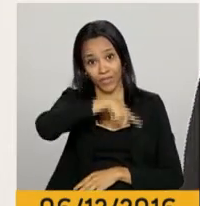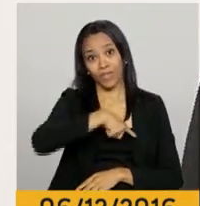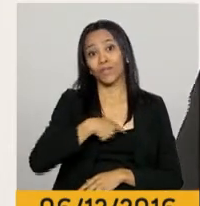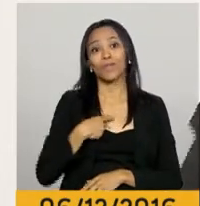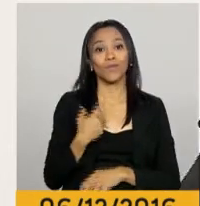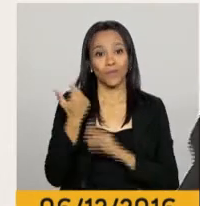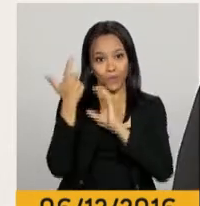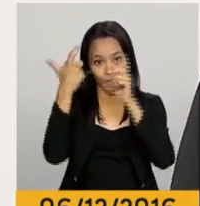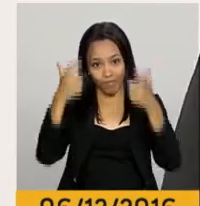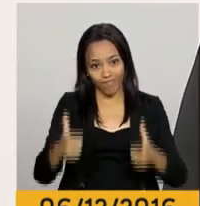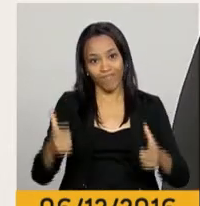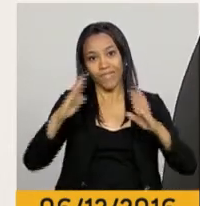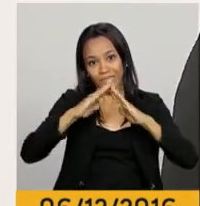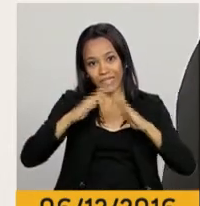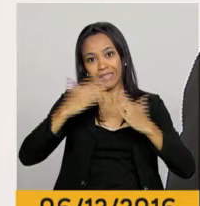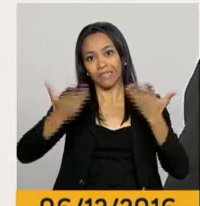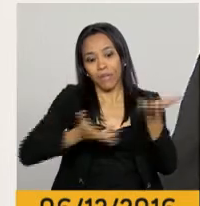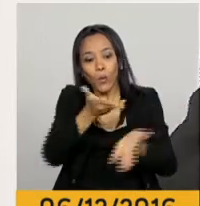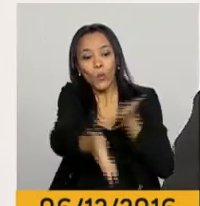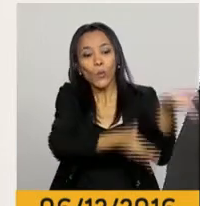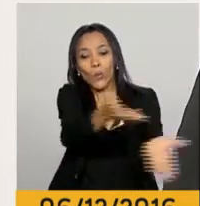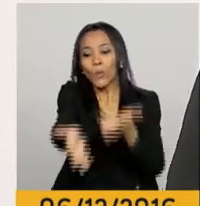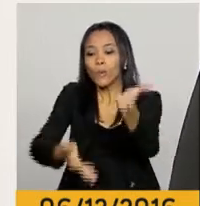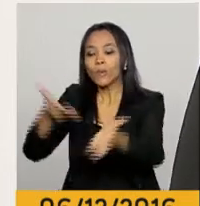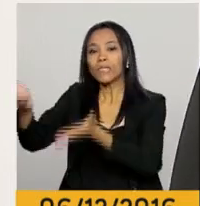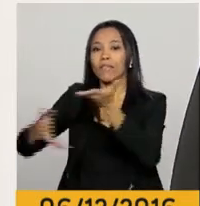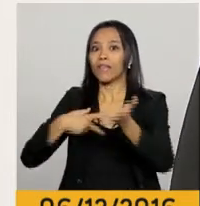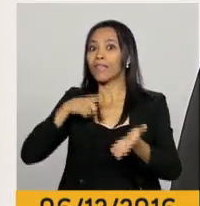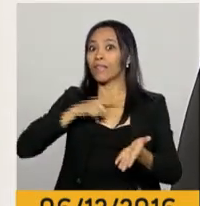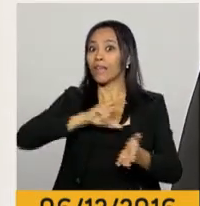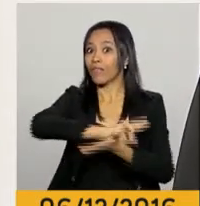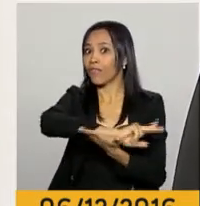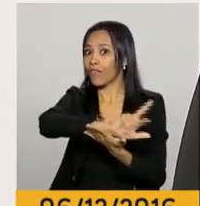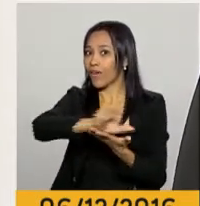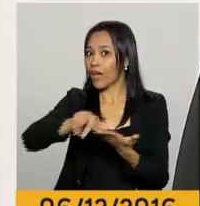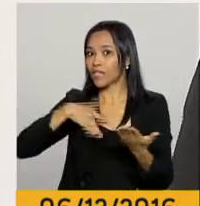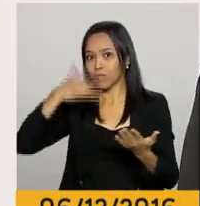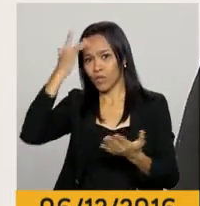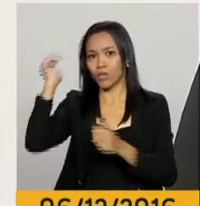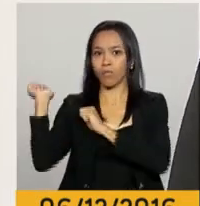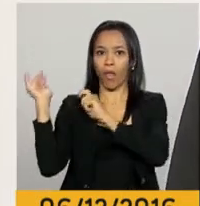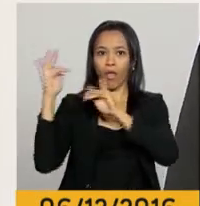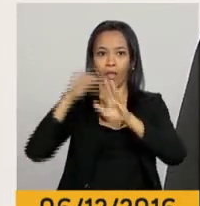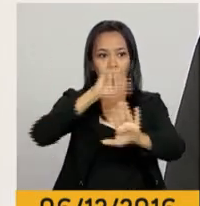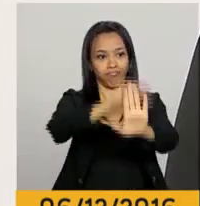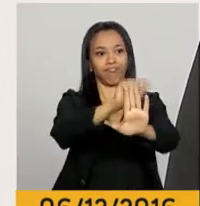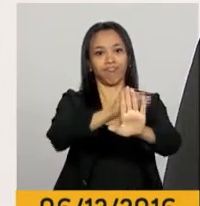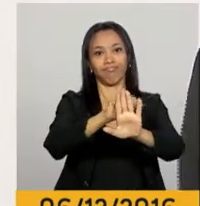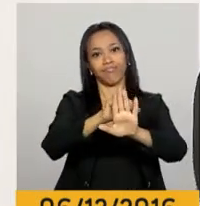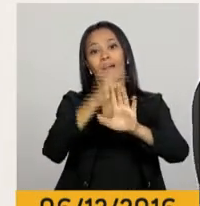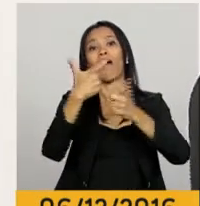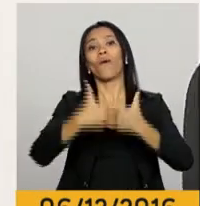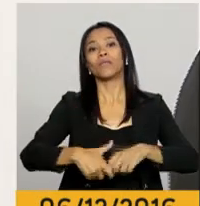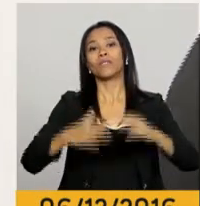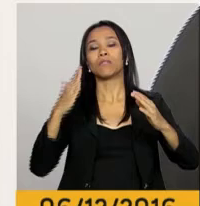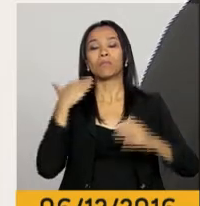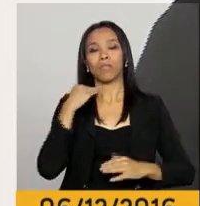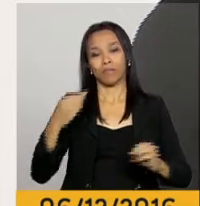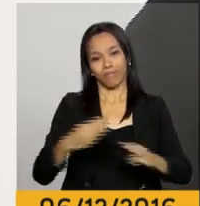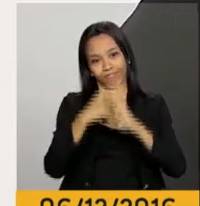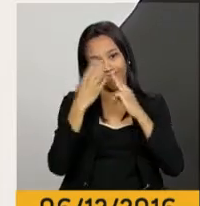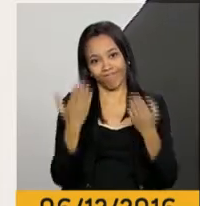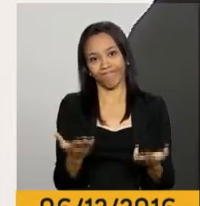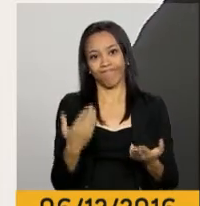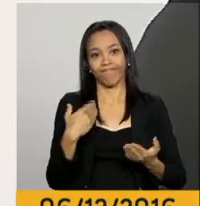acho que o gilberto occhi os senhores vão ter muita gente batendo às portas da santa casa é da caixa econômica e eu espero que